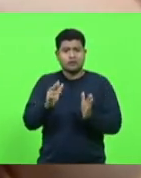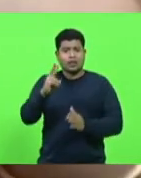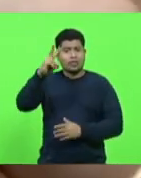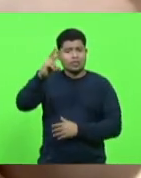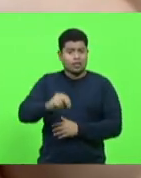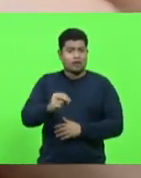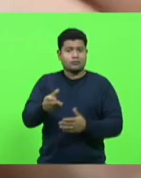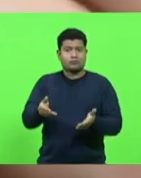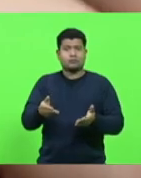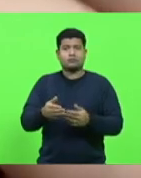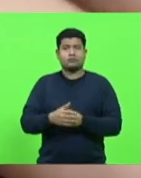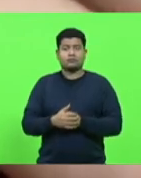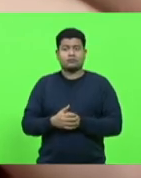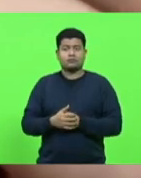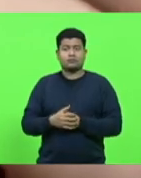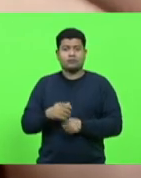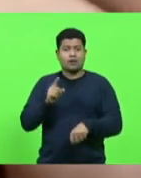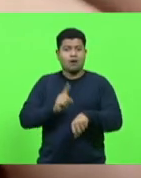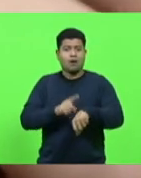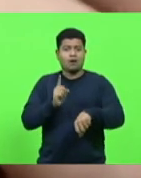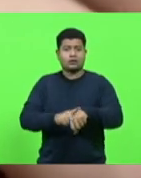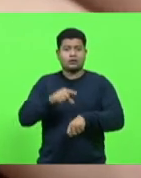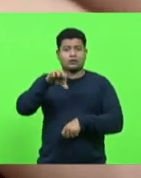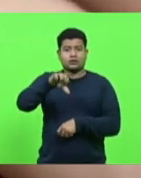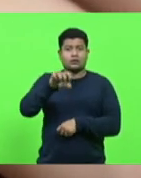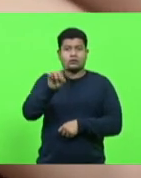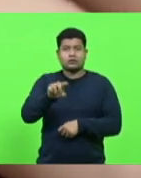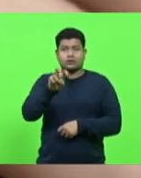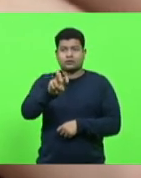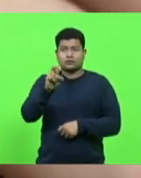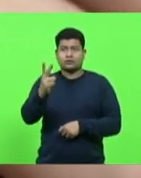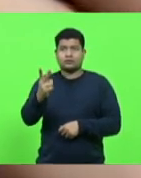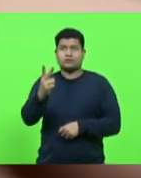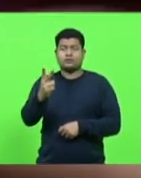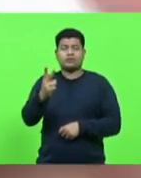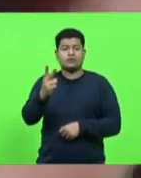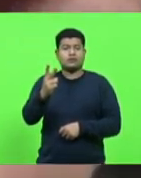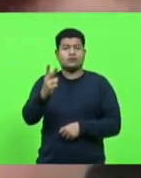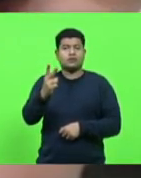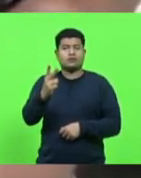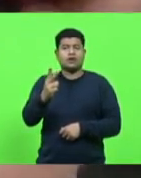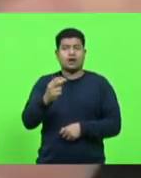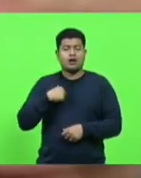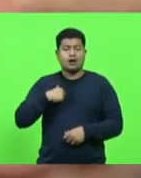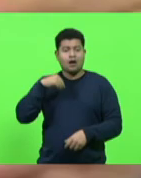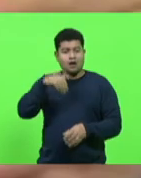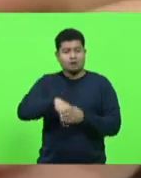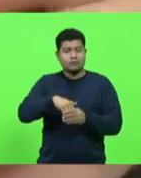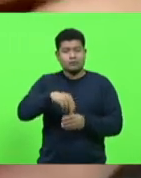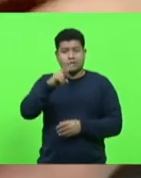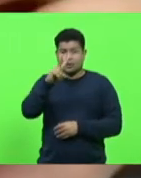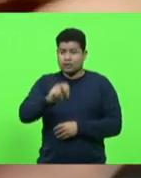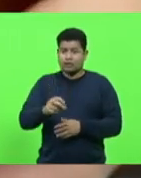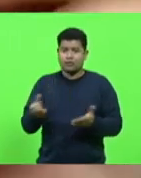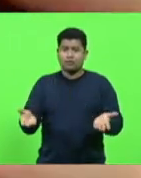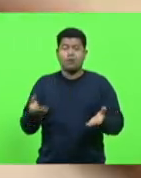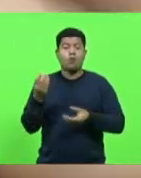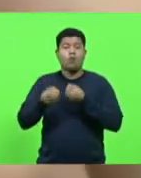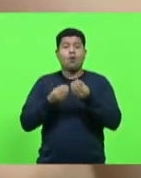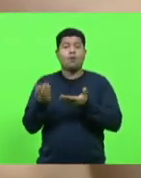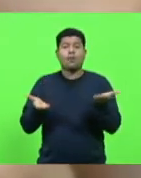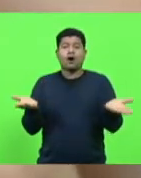Eu votei às 9 horas 52 minutos e 49 segundos, não. Eu votei aqui. Como é que vai